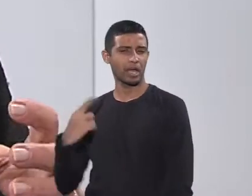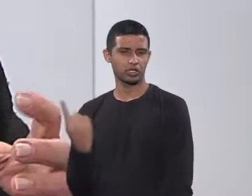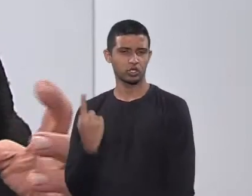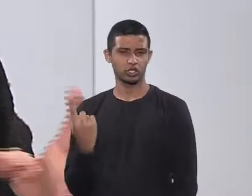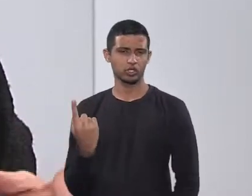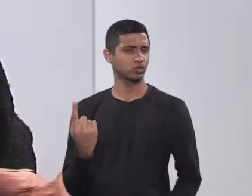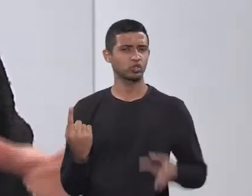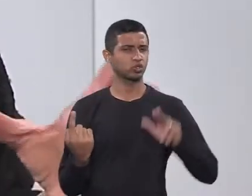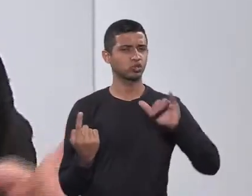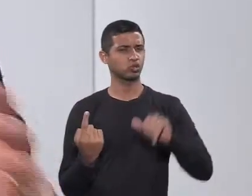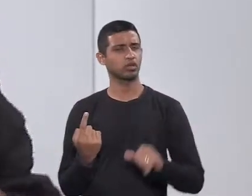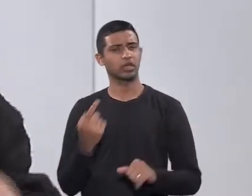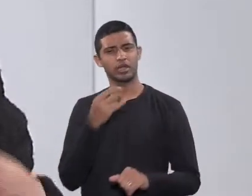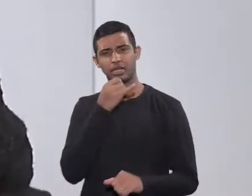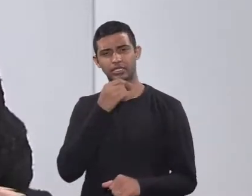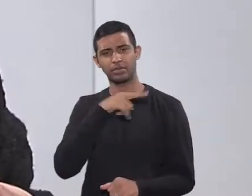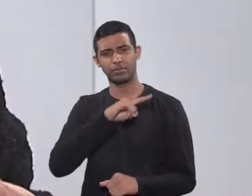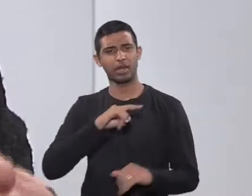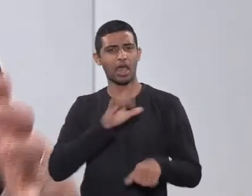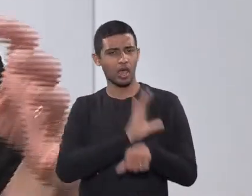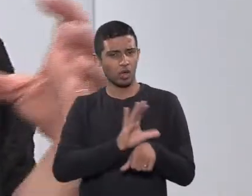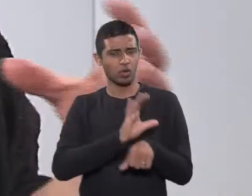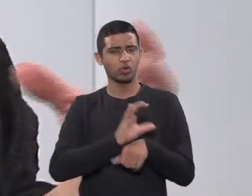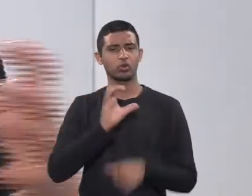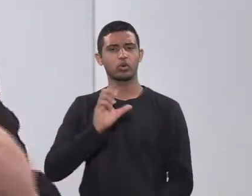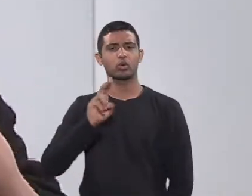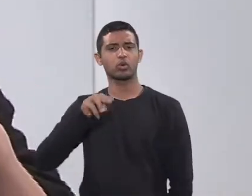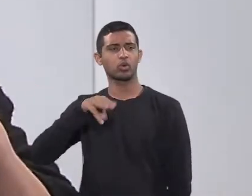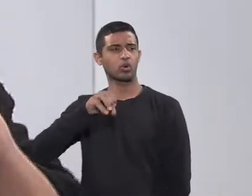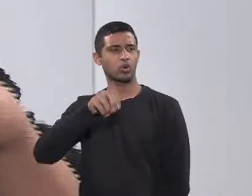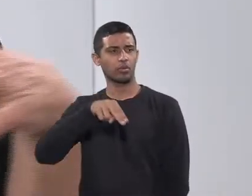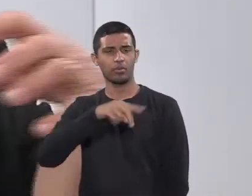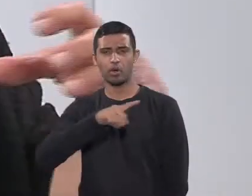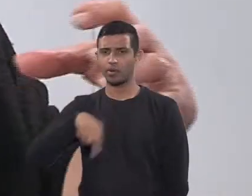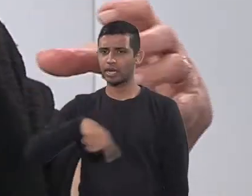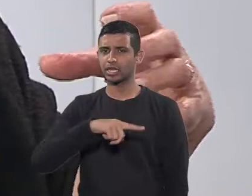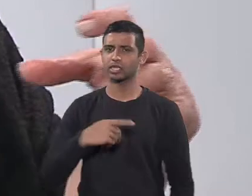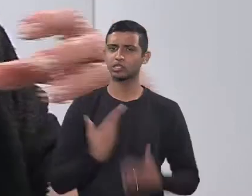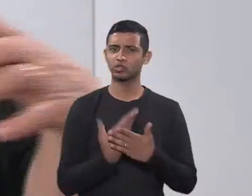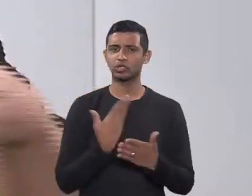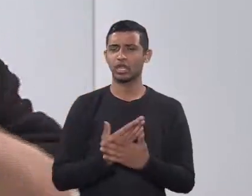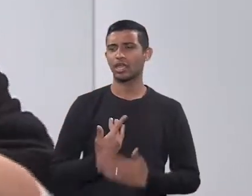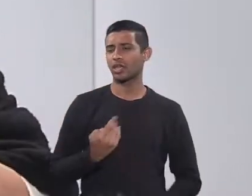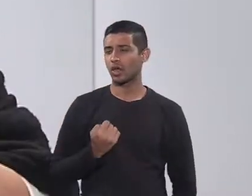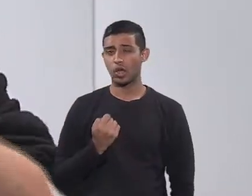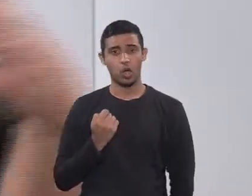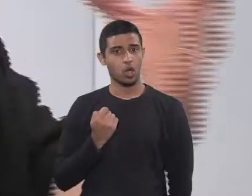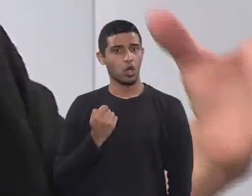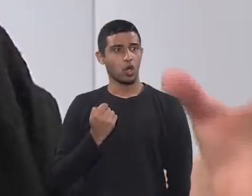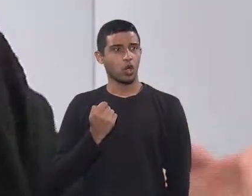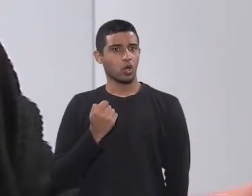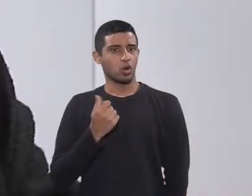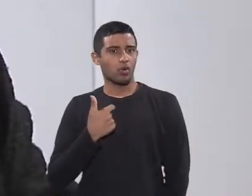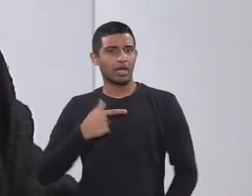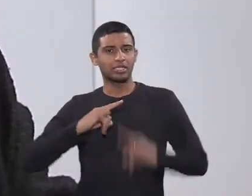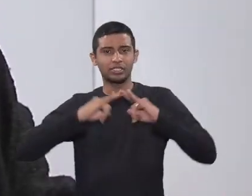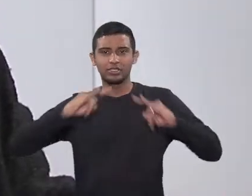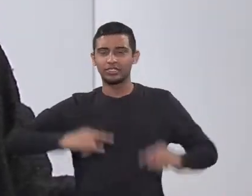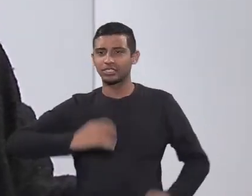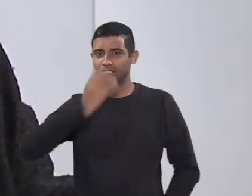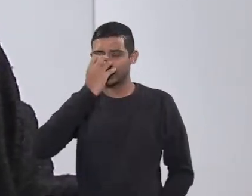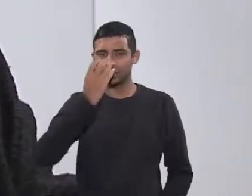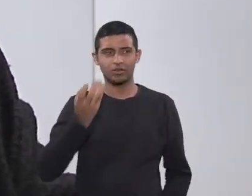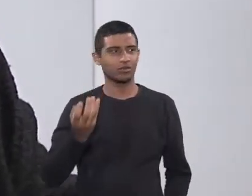Ele, por exemplo, no Kumon, para que ele estude, eu quase que que faço uma cena de circo,